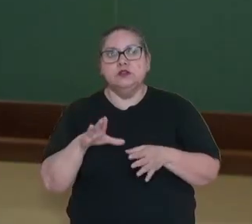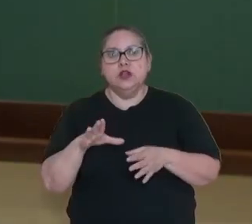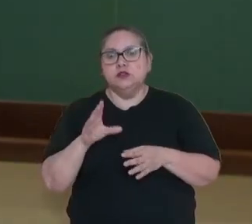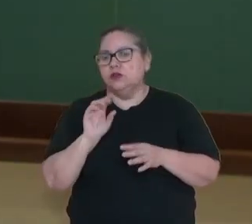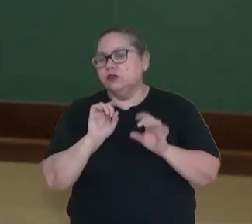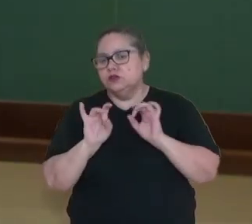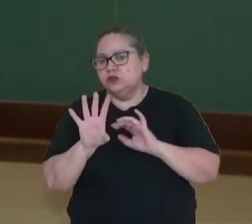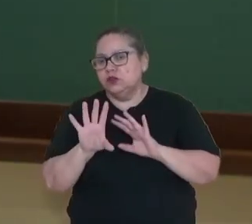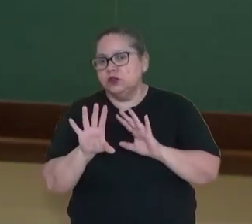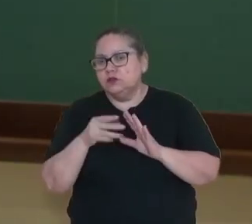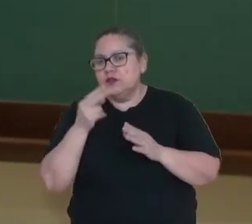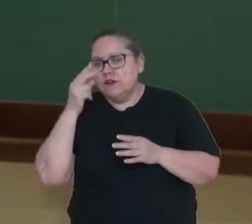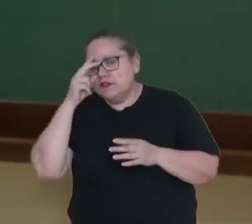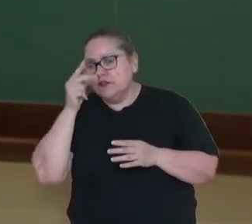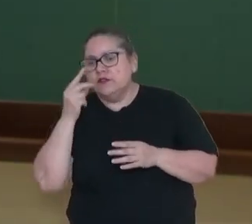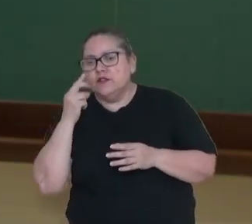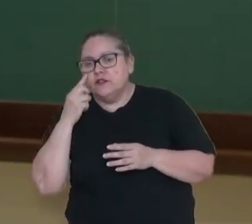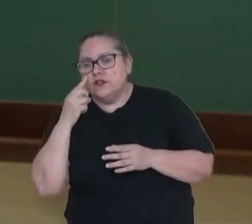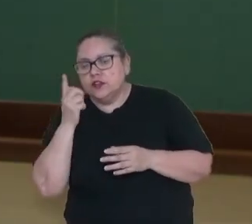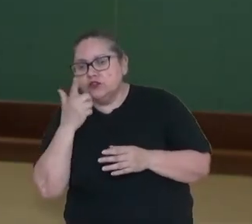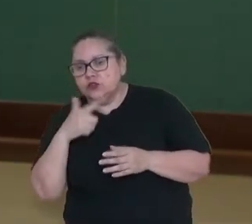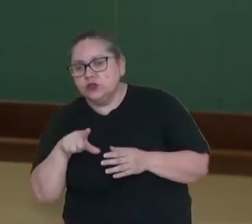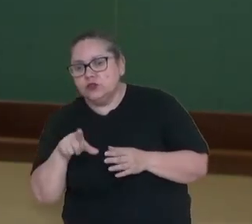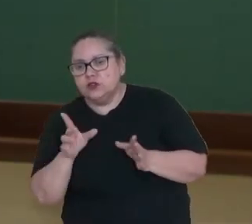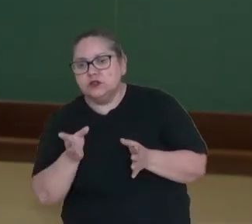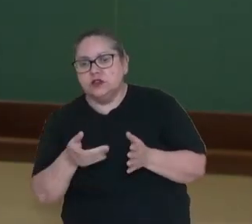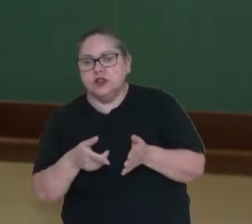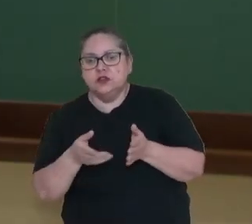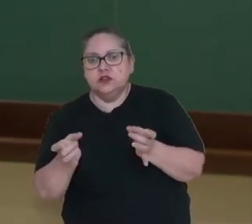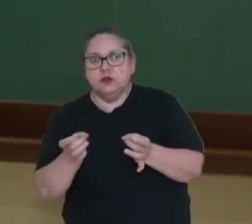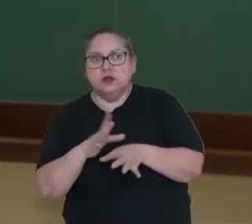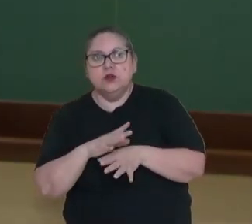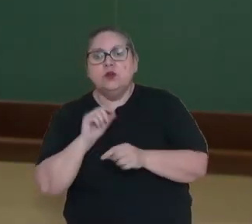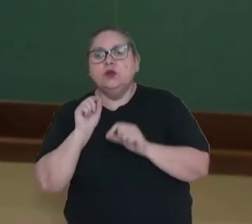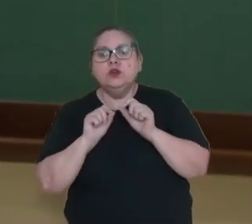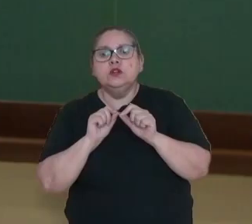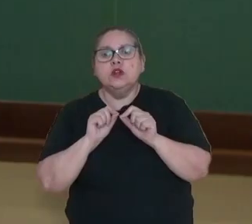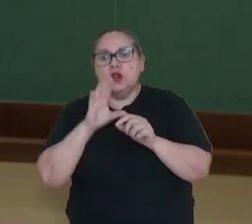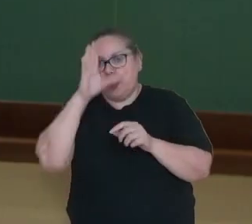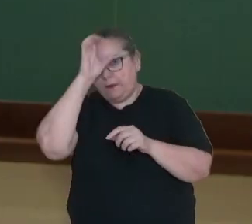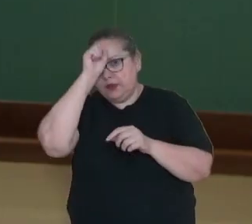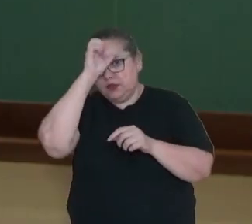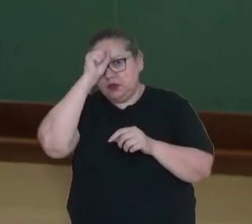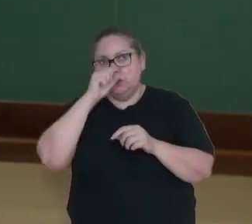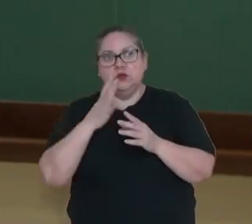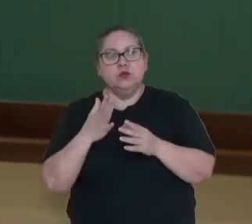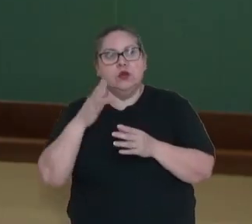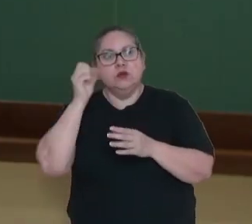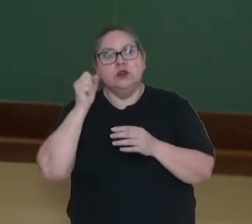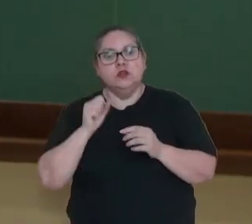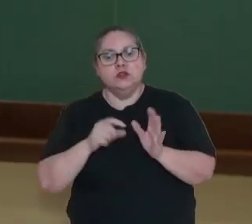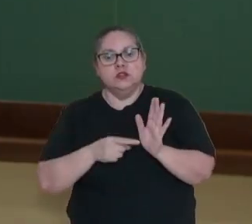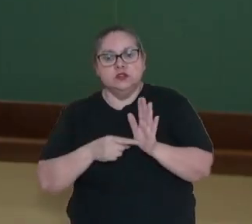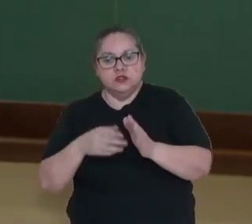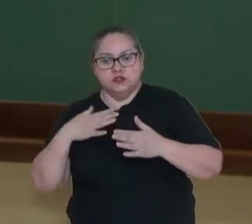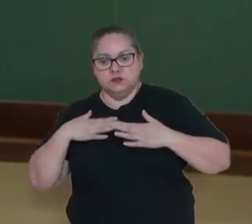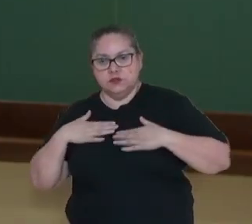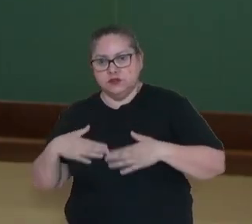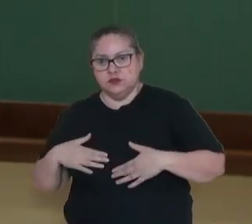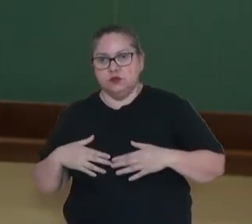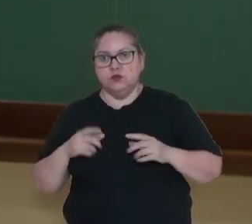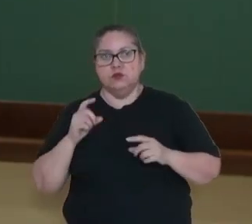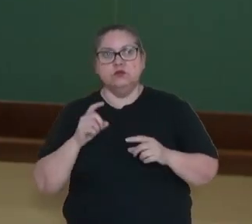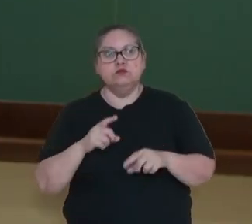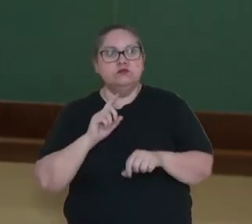só dar aquela revisão aqui antes de encerrarmos. Então, o que nós aprendemos? Aprendemos que a expressão corporal